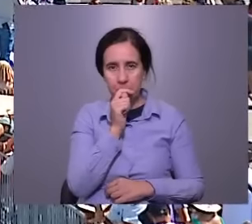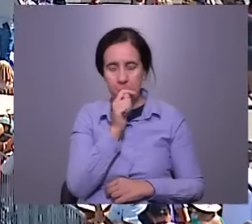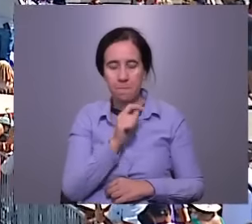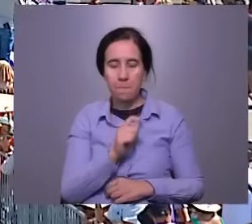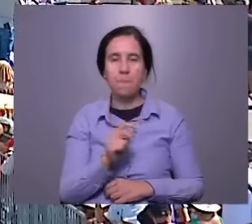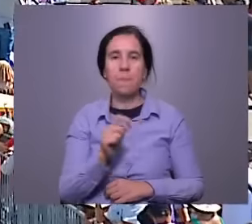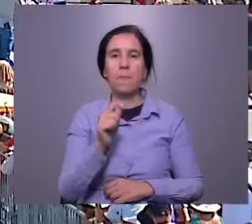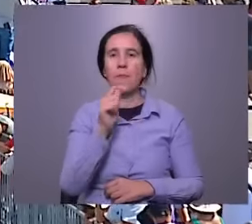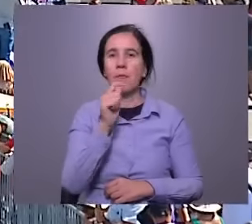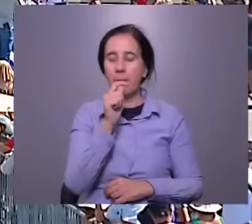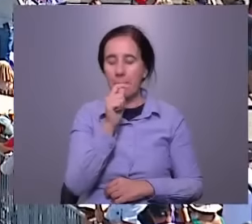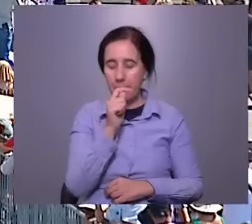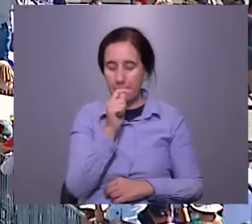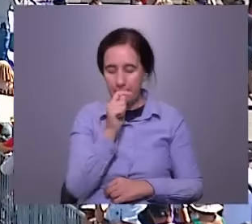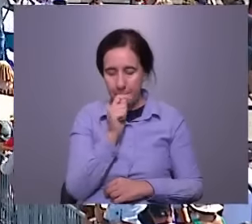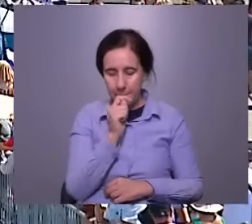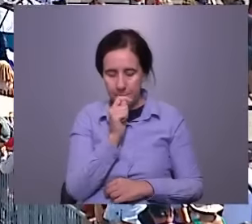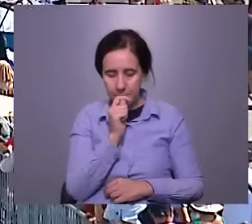séculos.